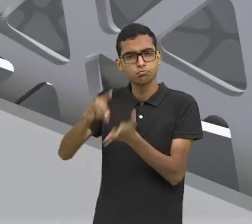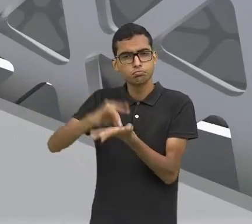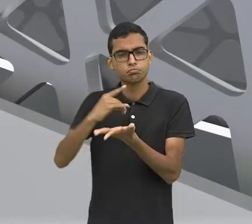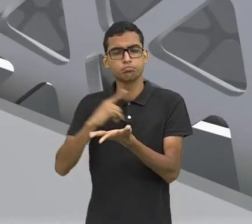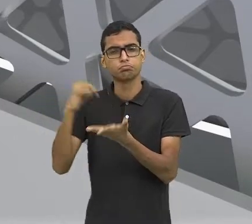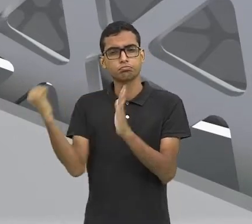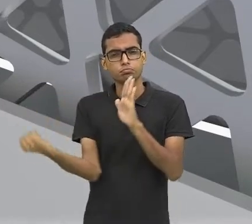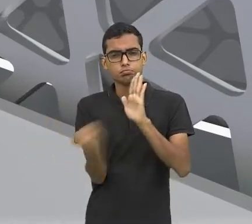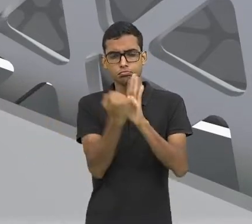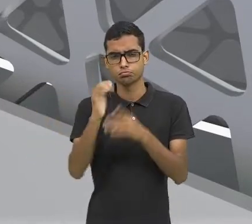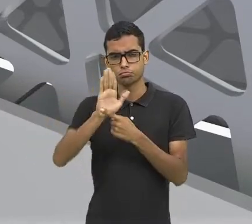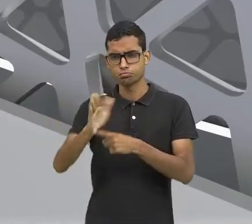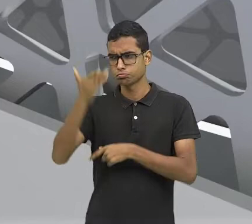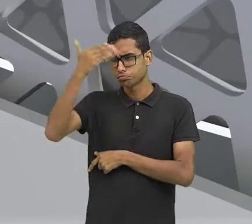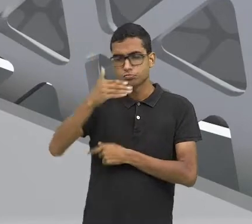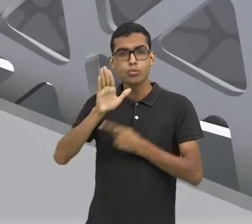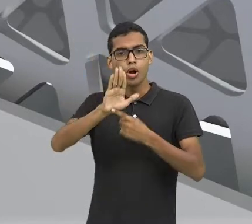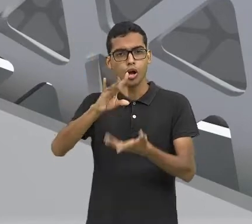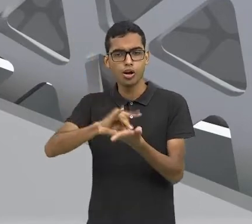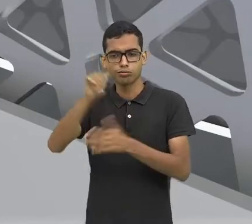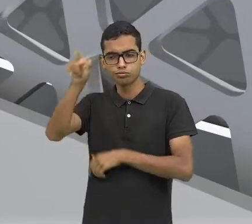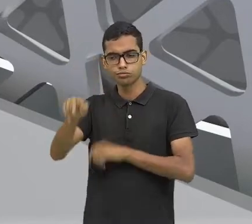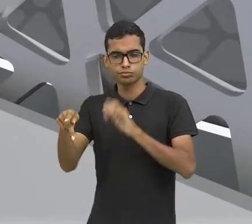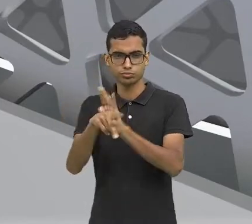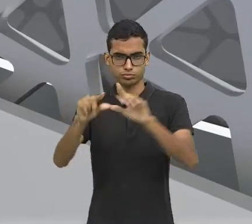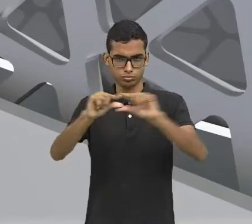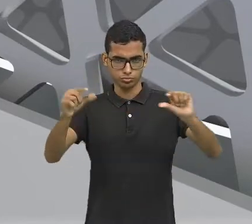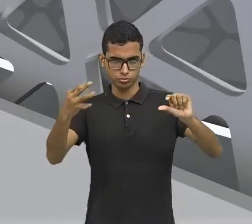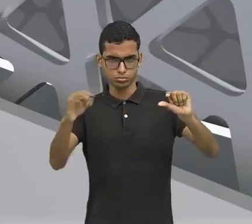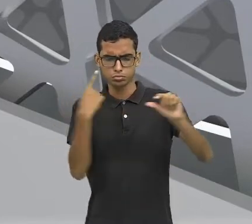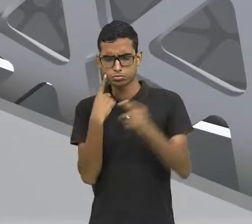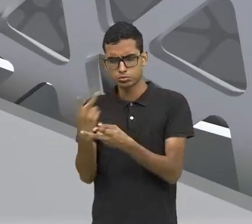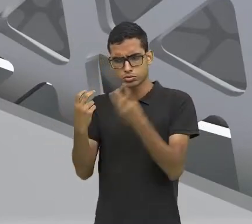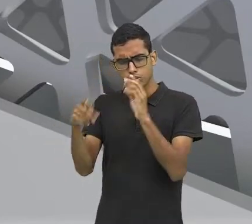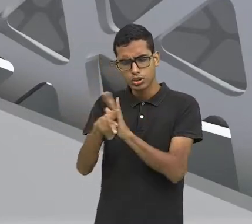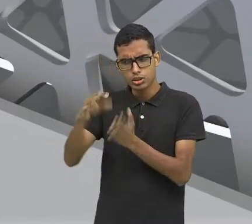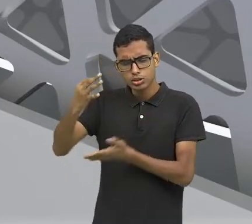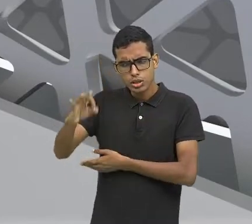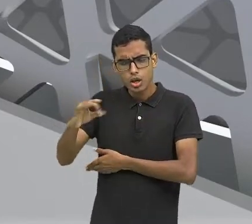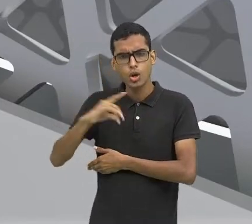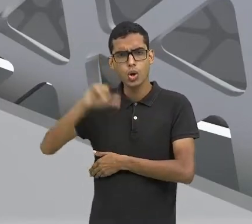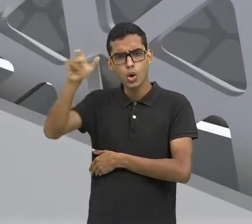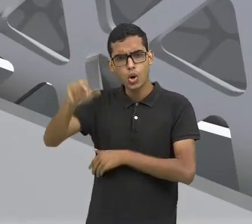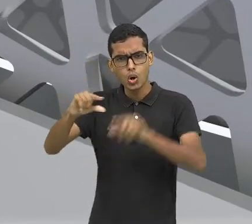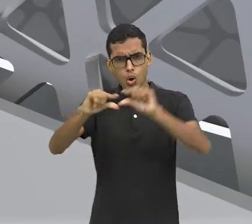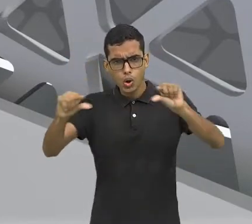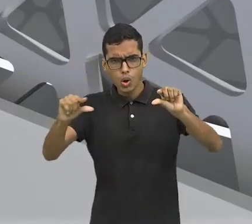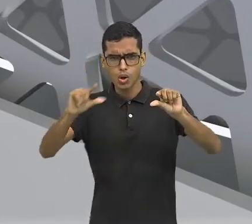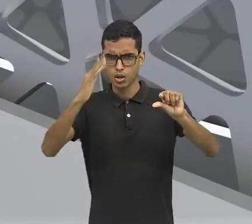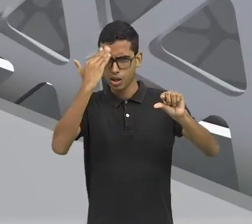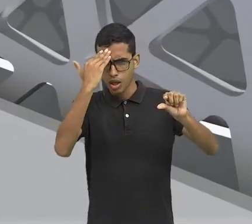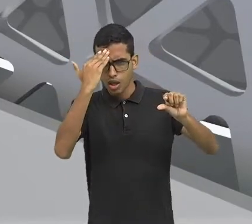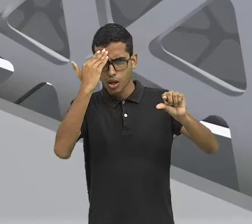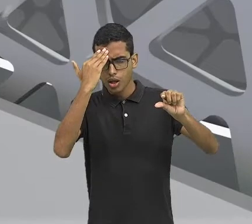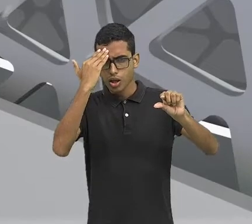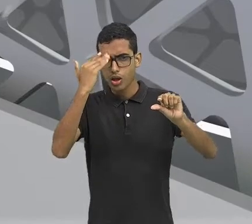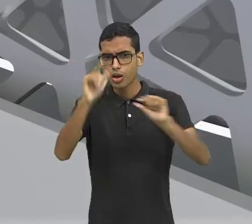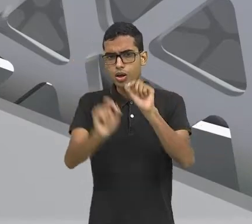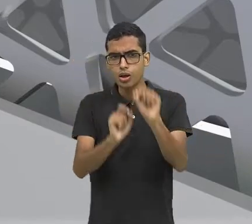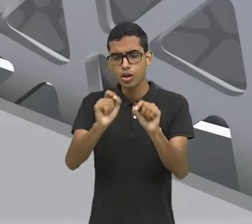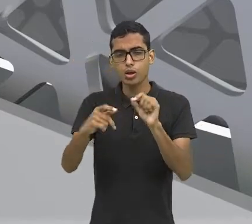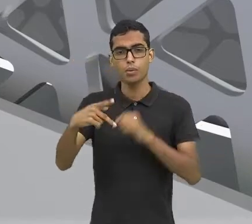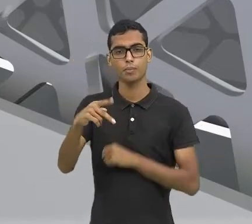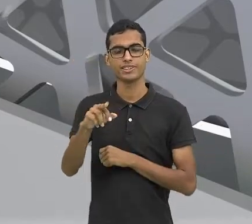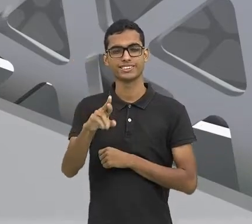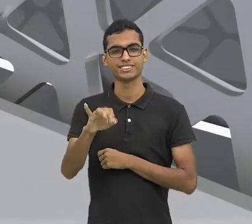vão evidenciar o sujeito da oração. Identificou o sujeito da oração, sobre quem se fala, o que sobra é